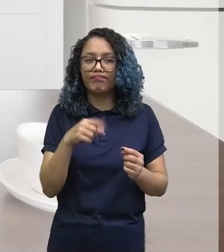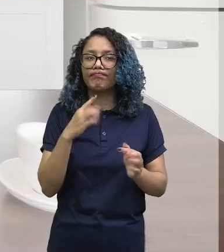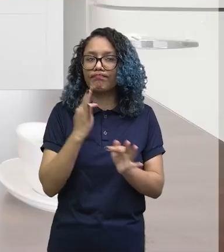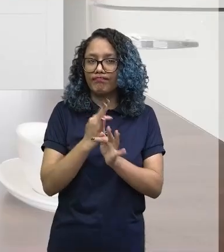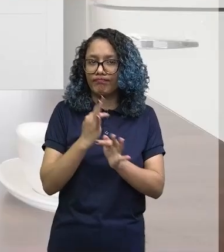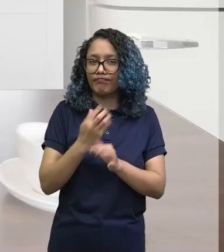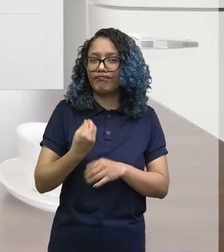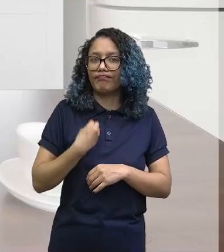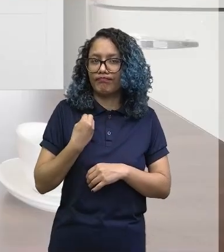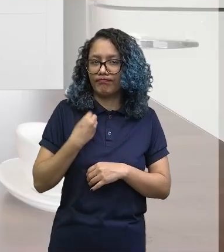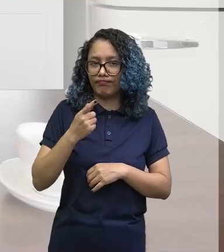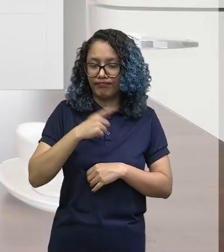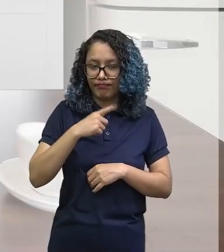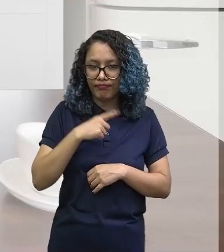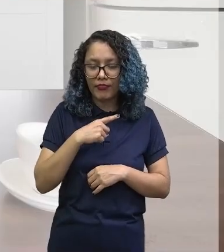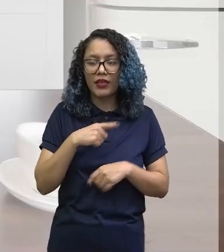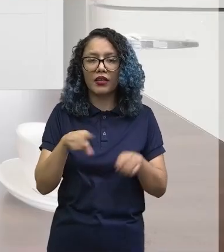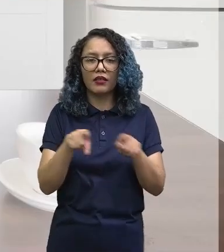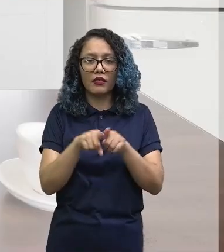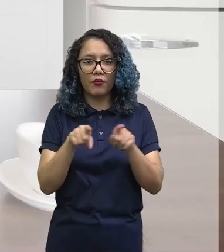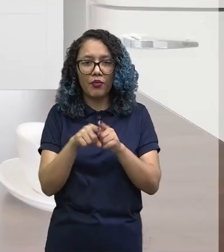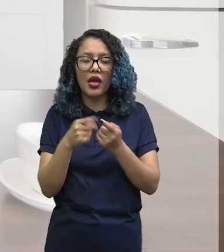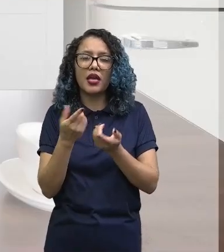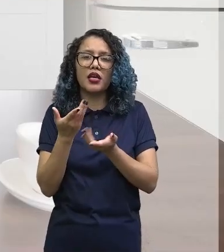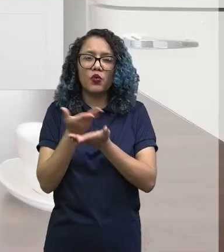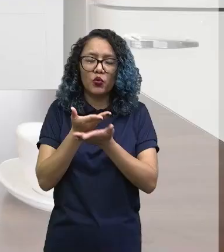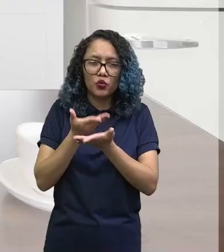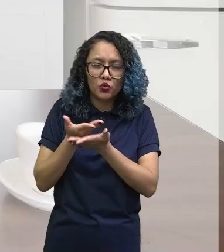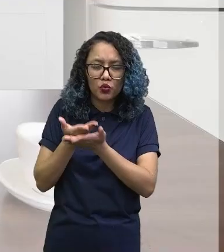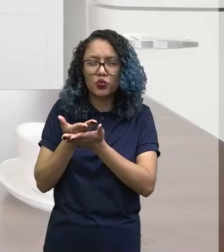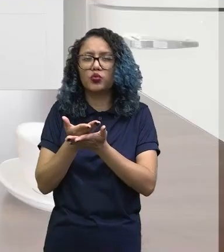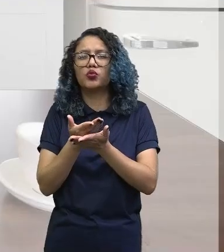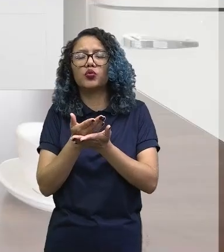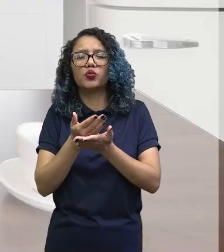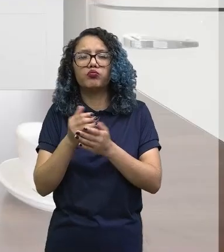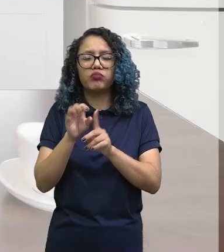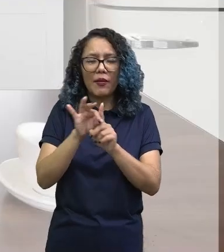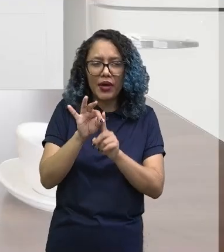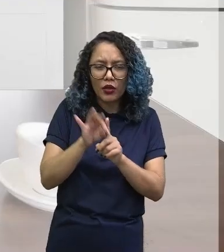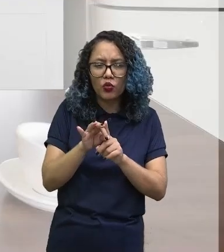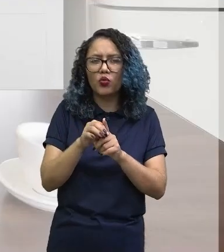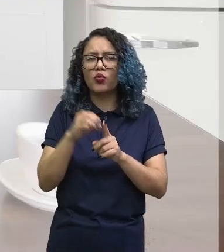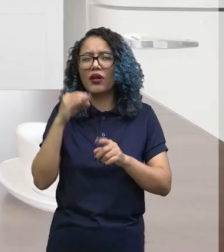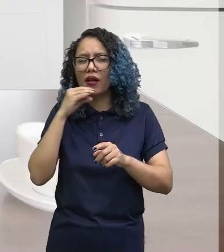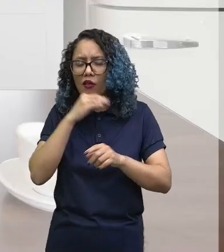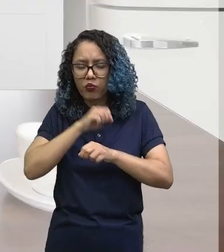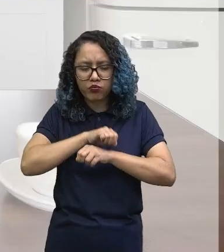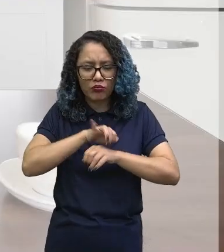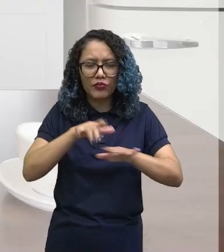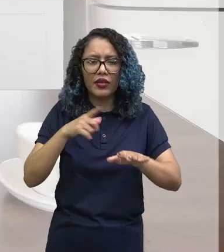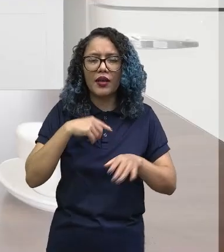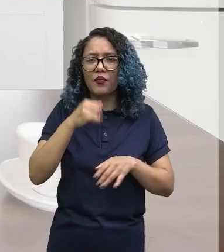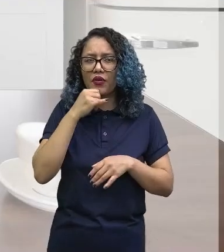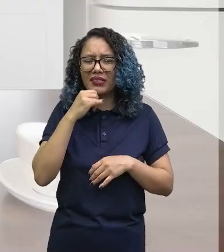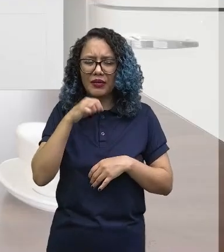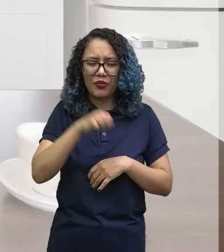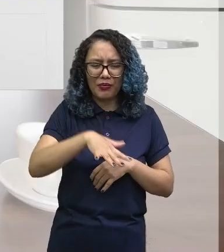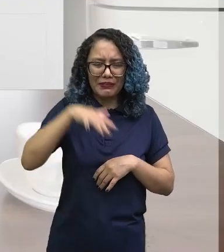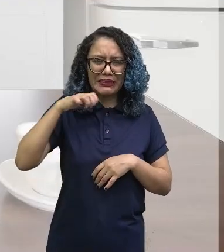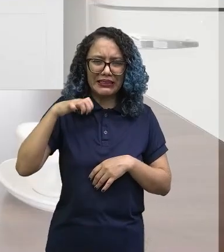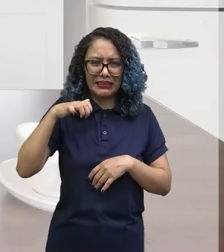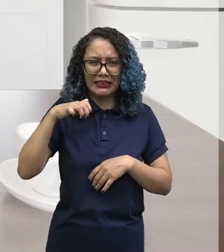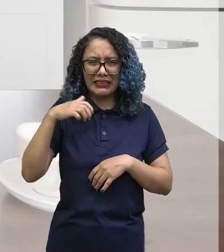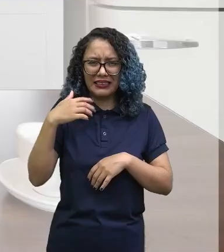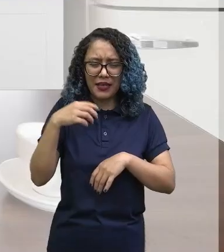física, tem termologia, tem propagação de calor. Quando você... Quem nunca se queimou?